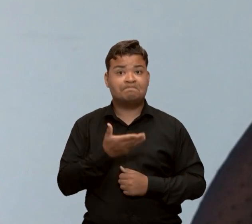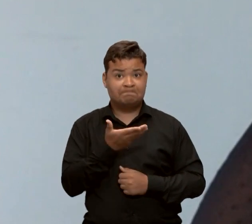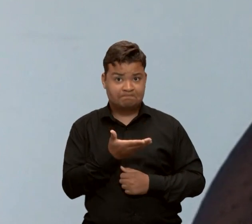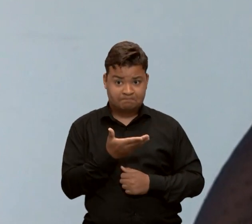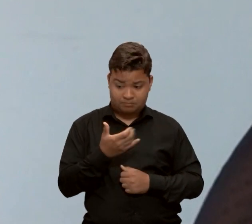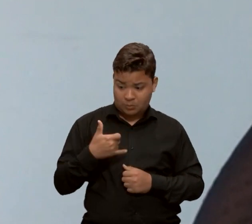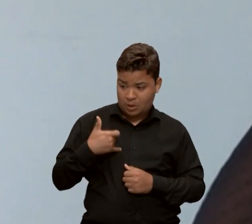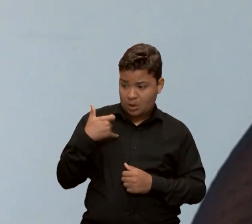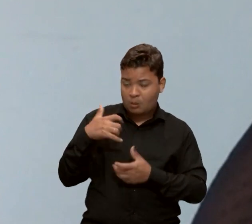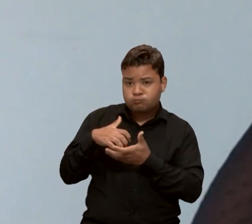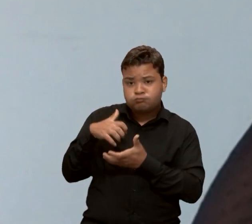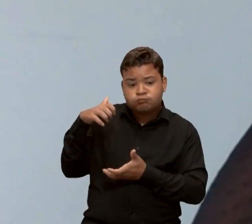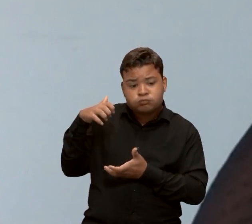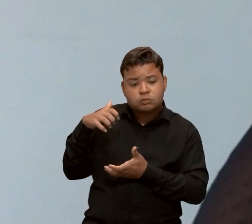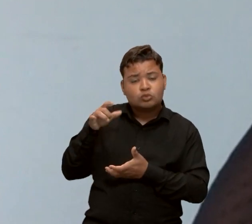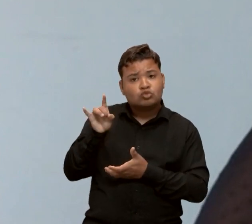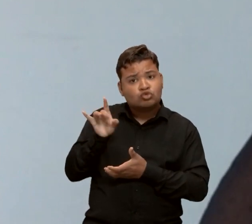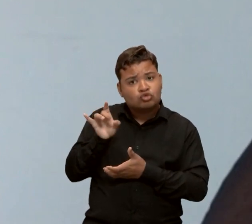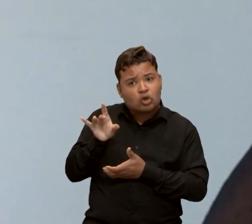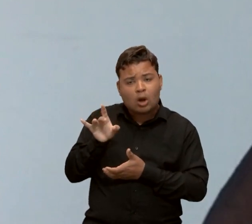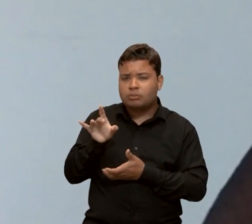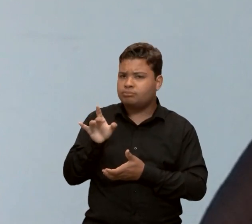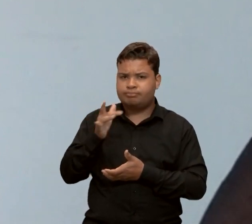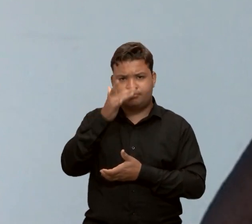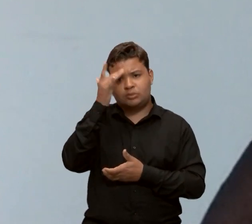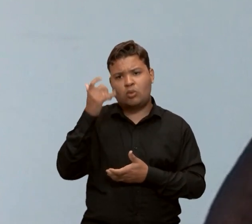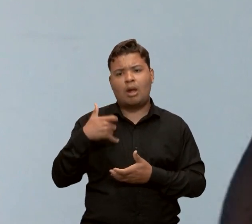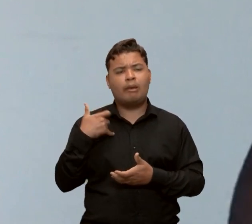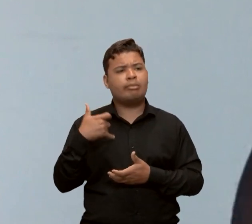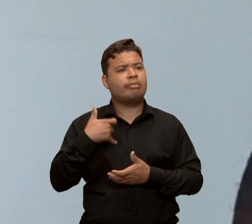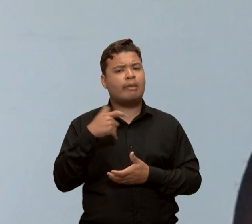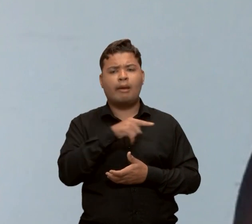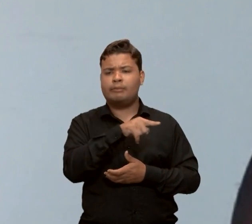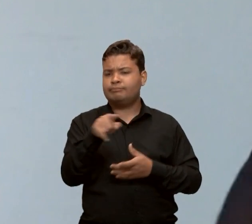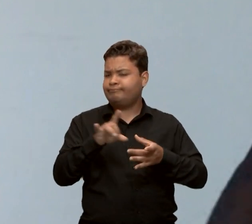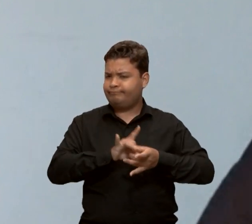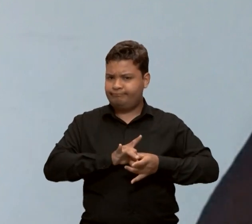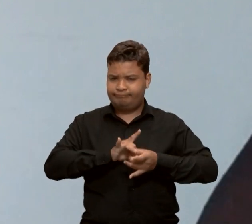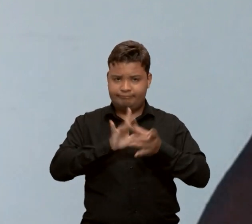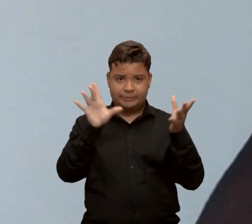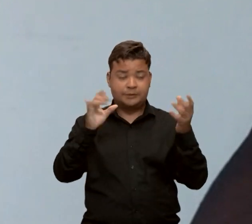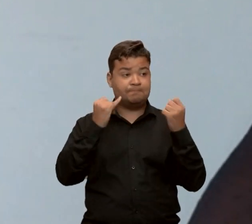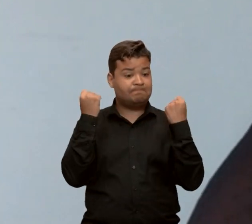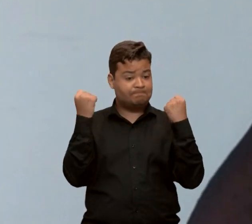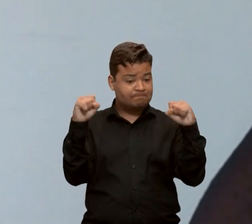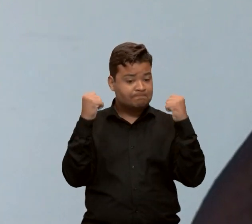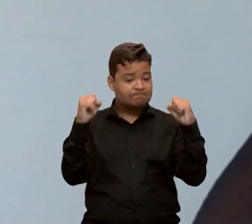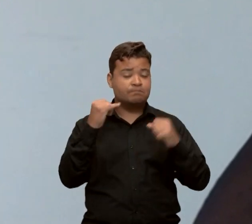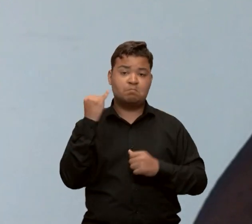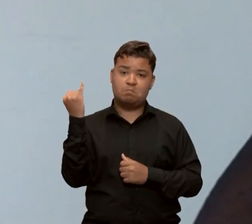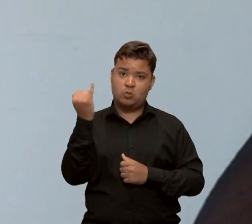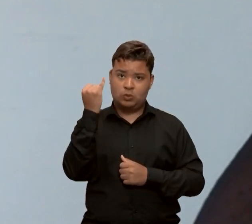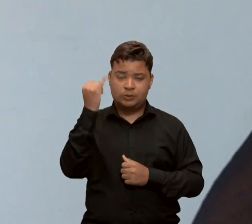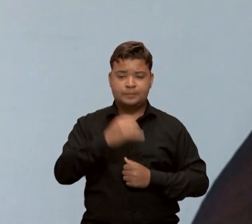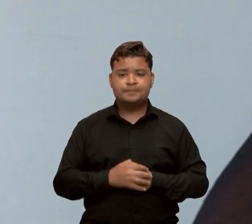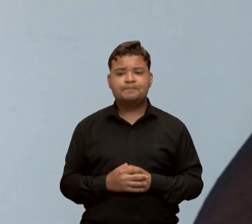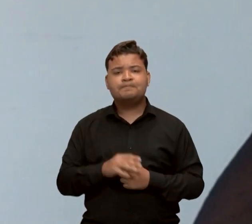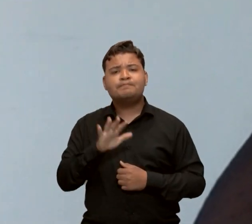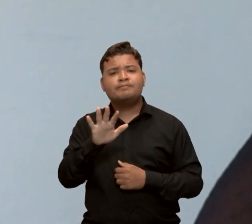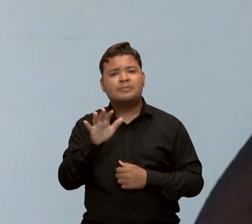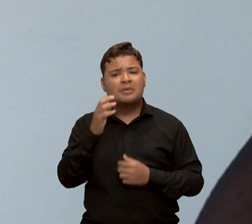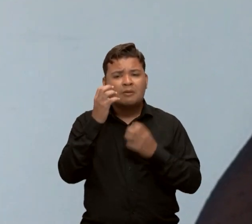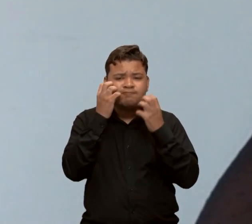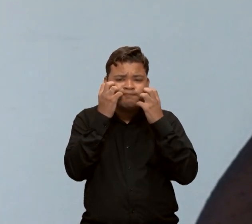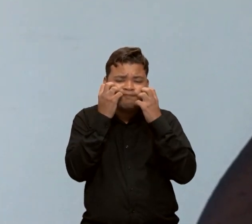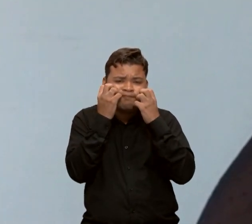mas para a pessoa de qualquer idade. Mas no envelhecimento, a gente reforça